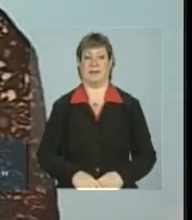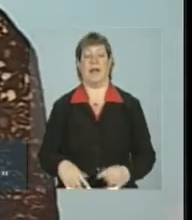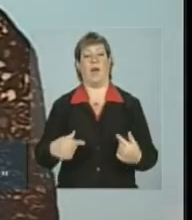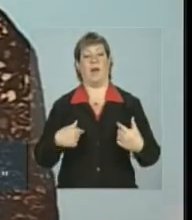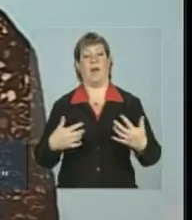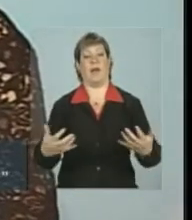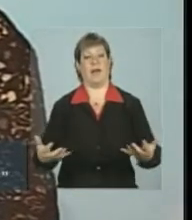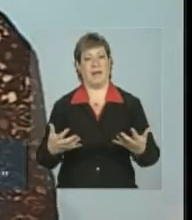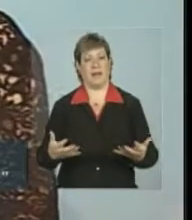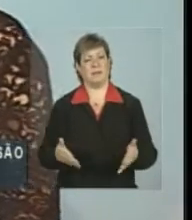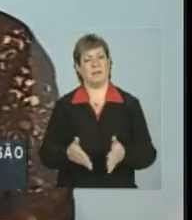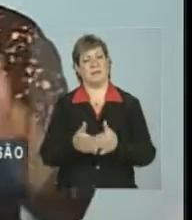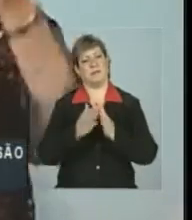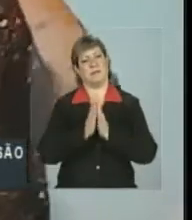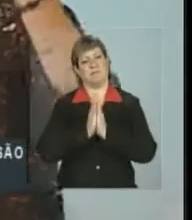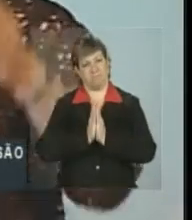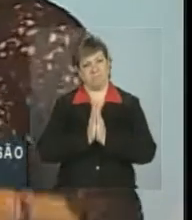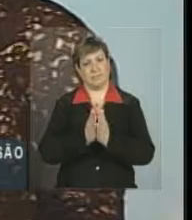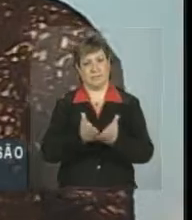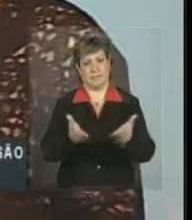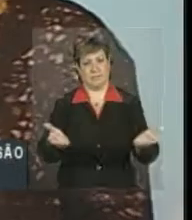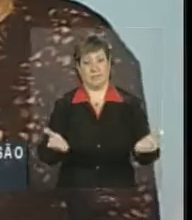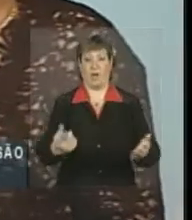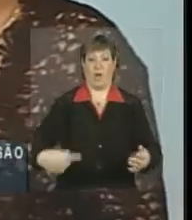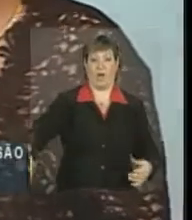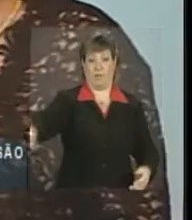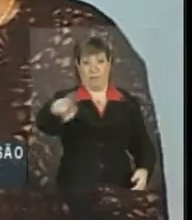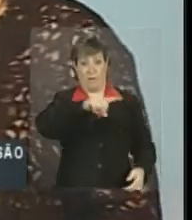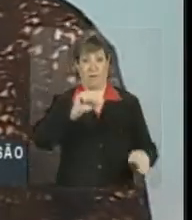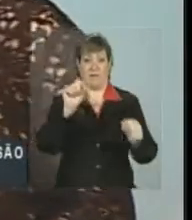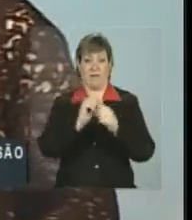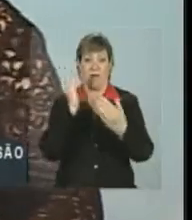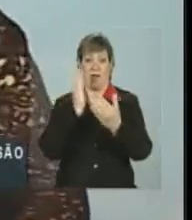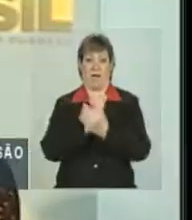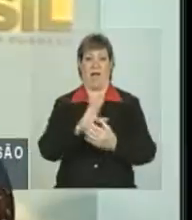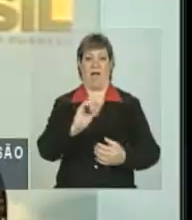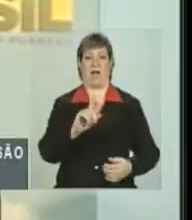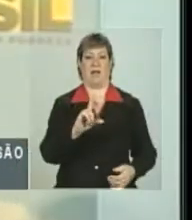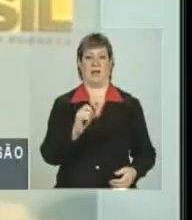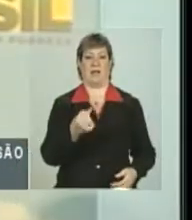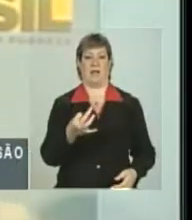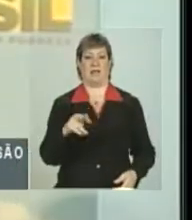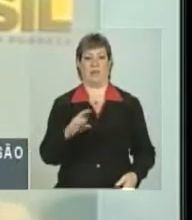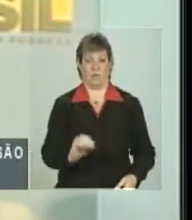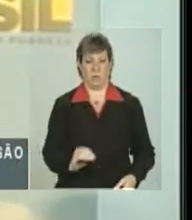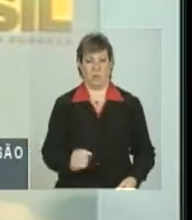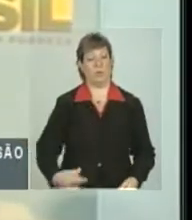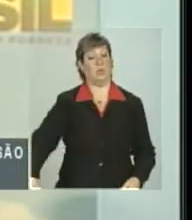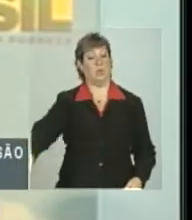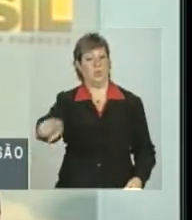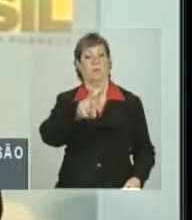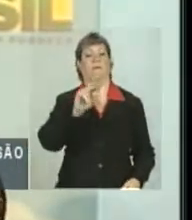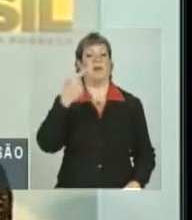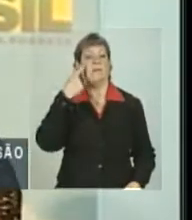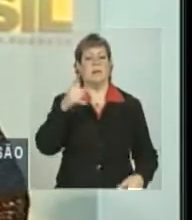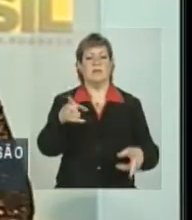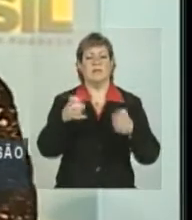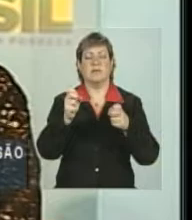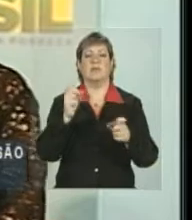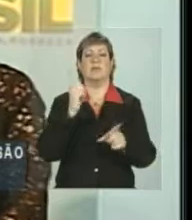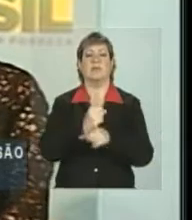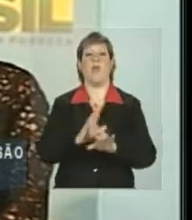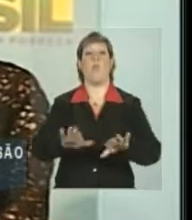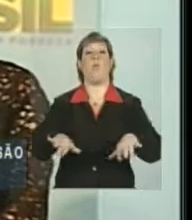queria fazer um apelo. Os senhores farão o cadastramento. Os senhores vão identificar as